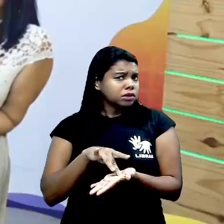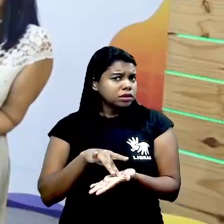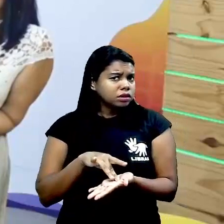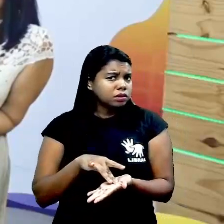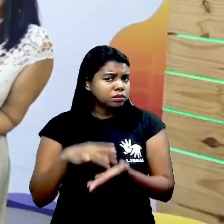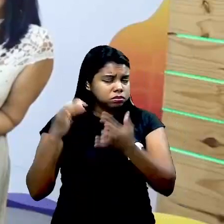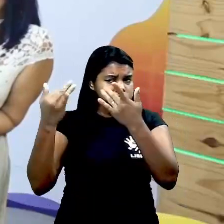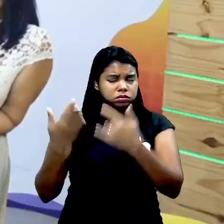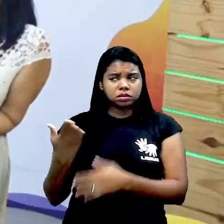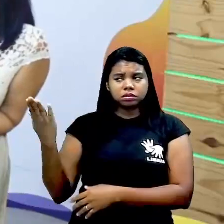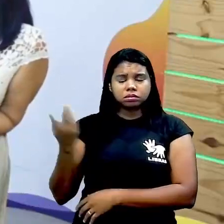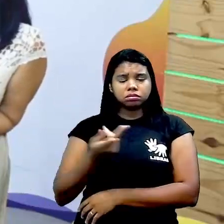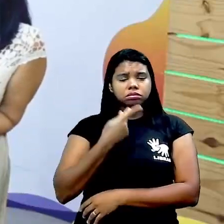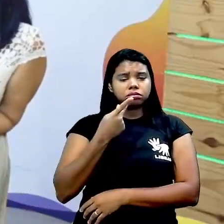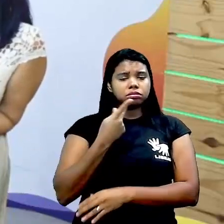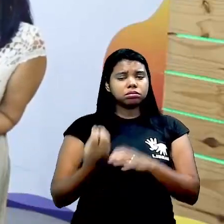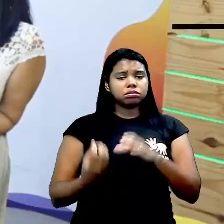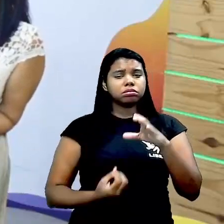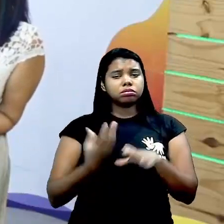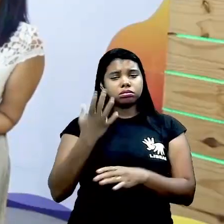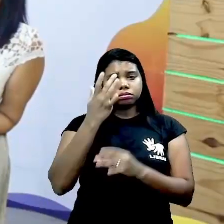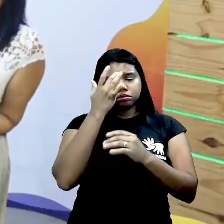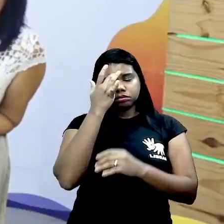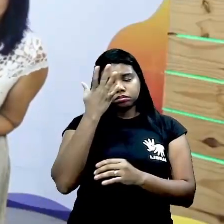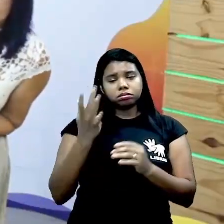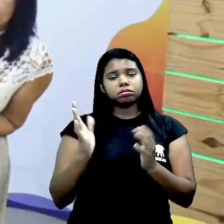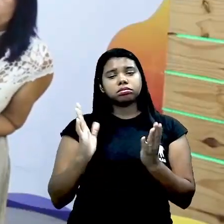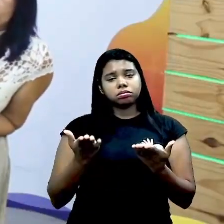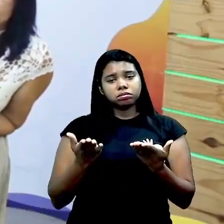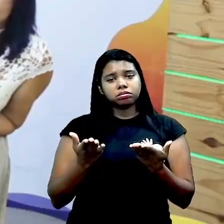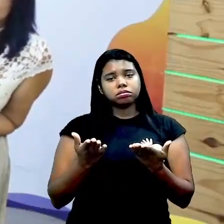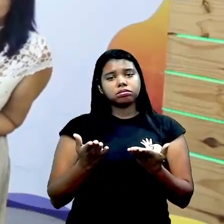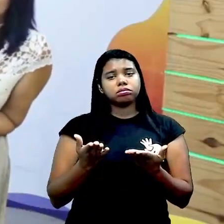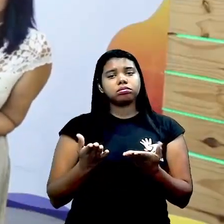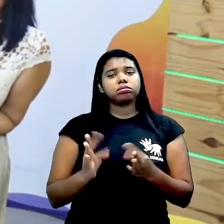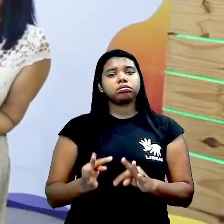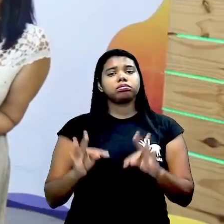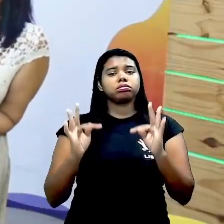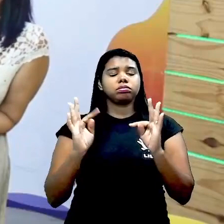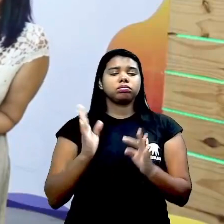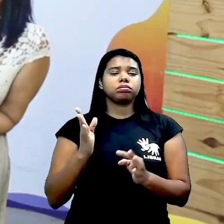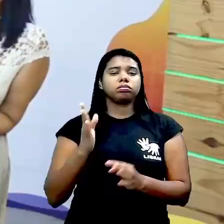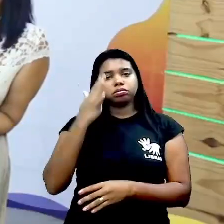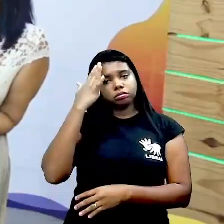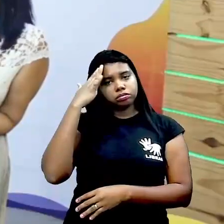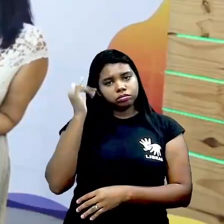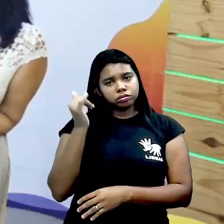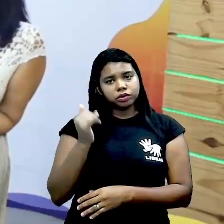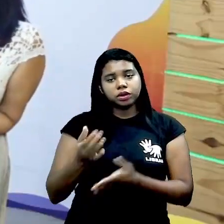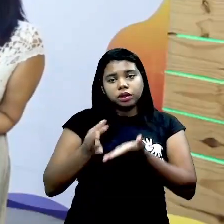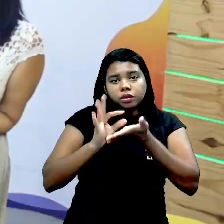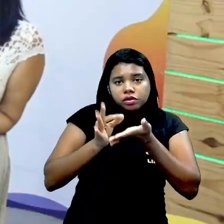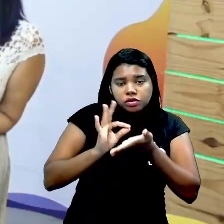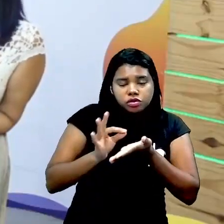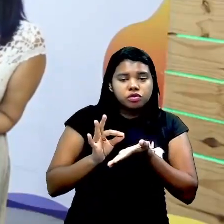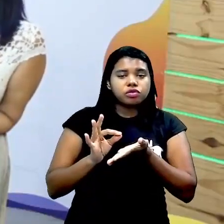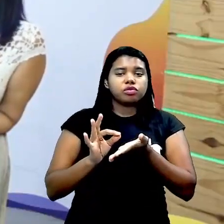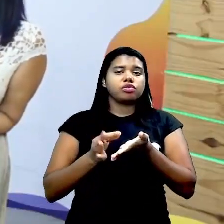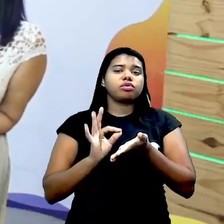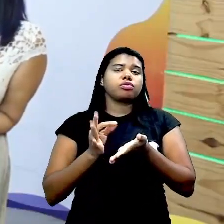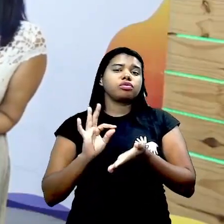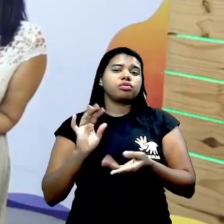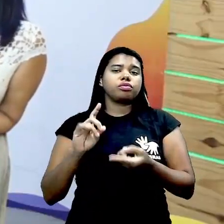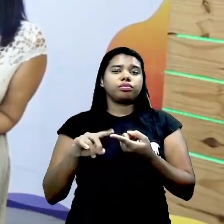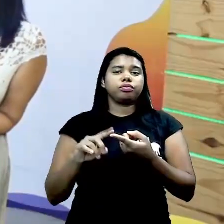estou dizendo é que é mais fluido, já que você já tem um conhecimento, né? Sair de Java para C Sharp,